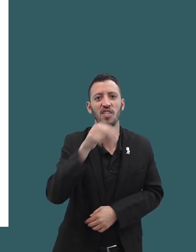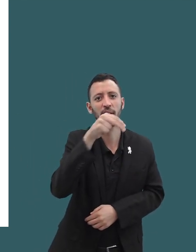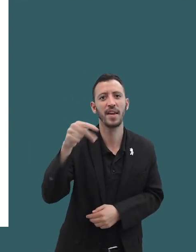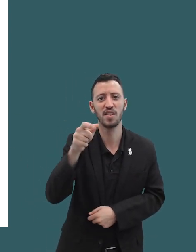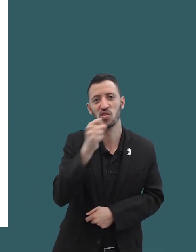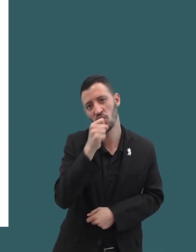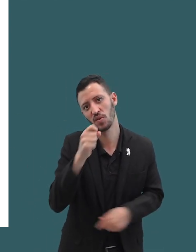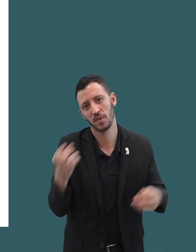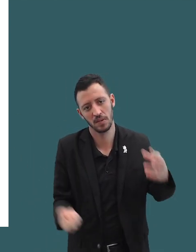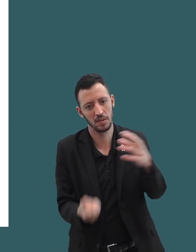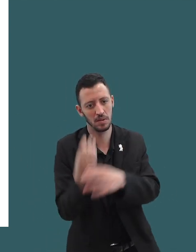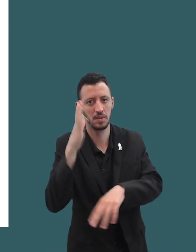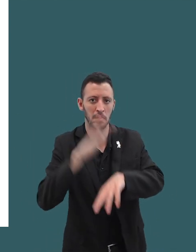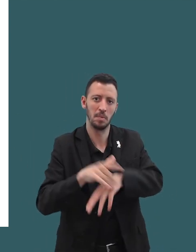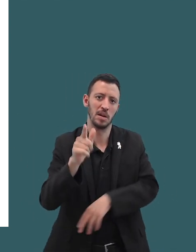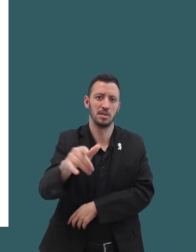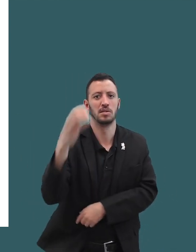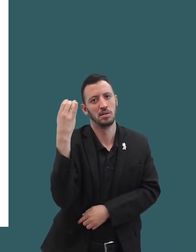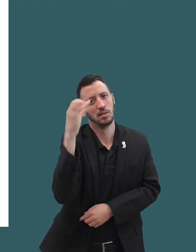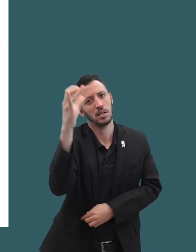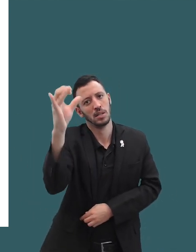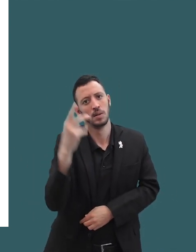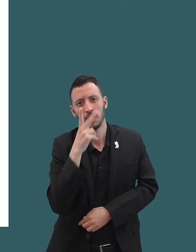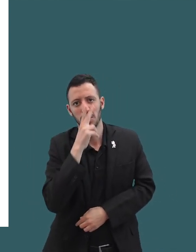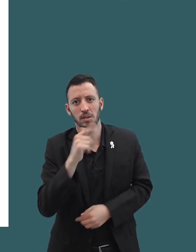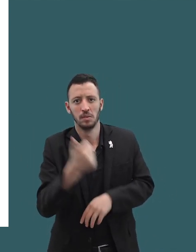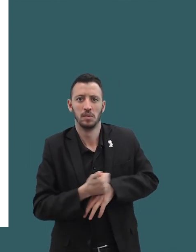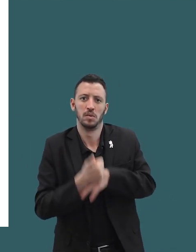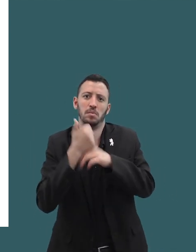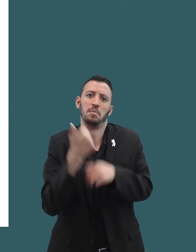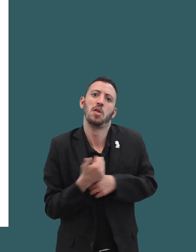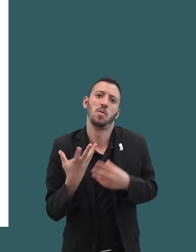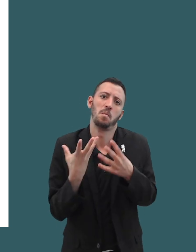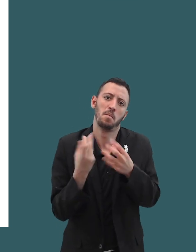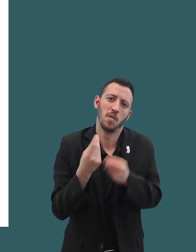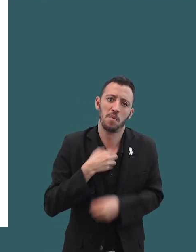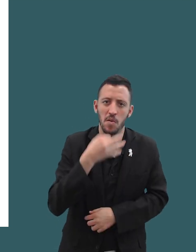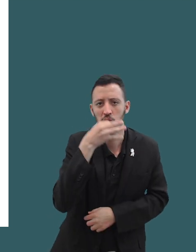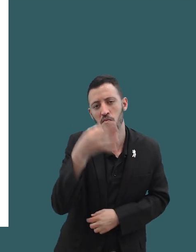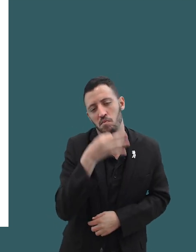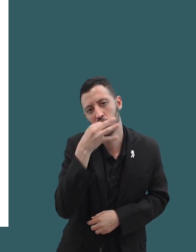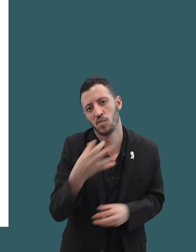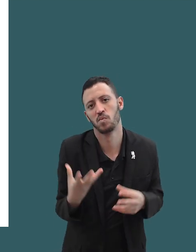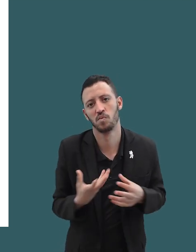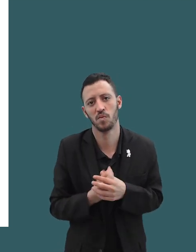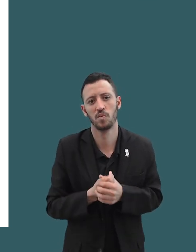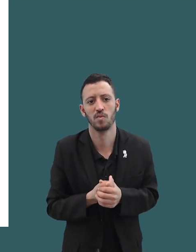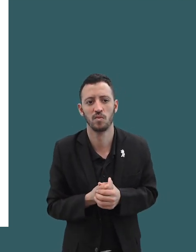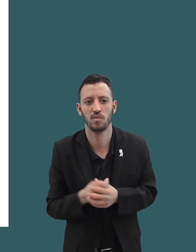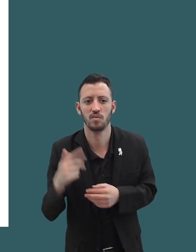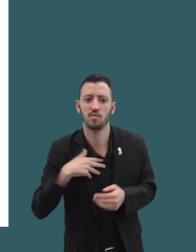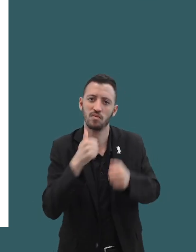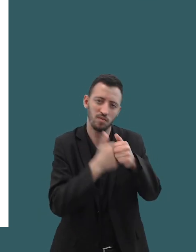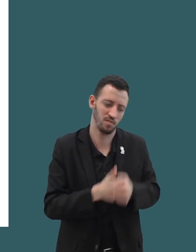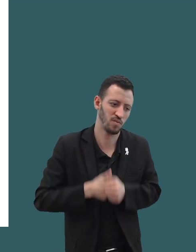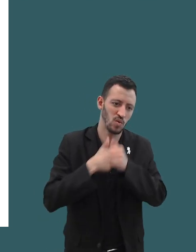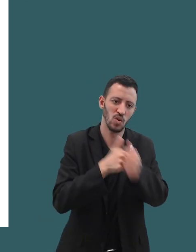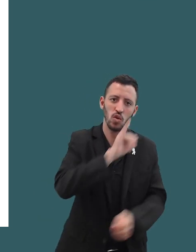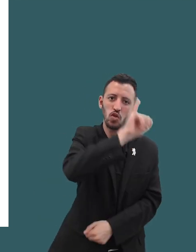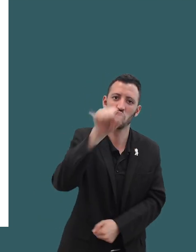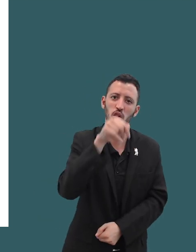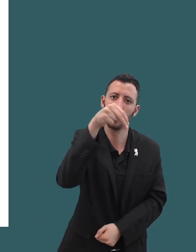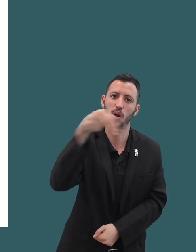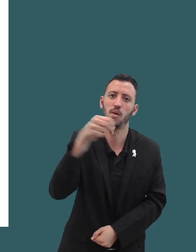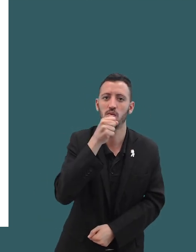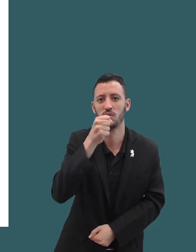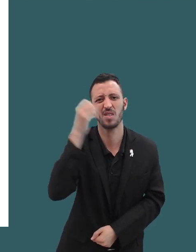muito, começou a cobrir mais ciência, né? Por incrível que pareça, melhorou muito, na minha opinião, editorialmente. Eu acompanhei o Jornal Nacional na